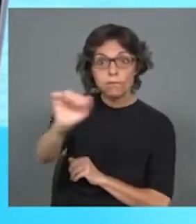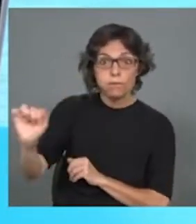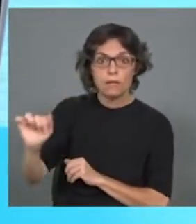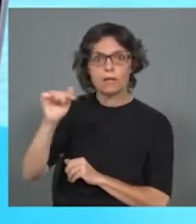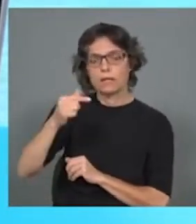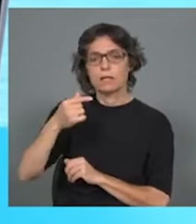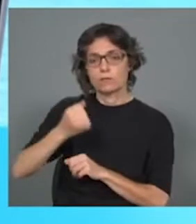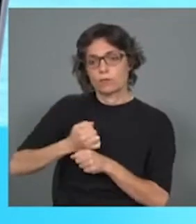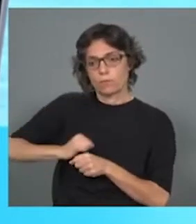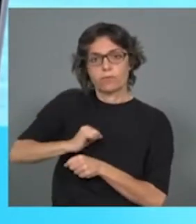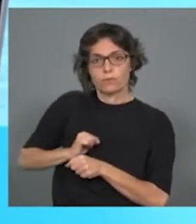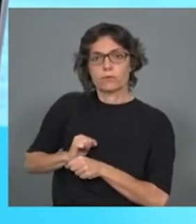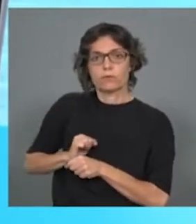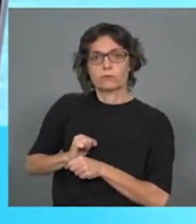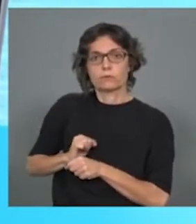que nós